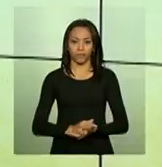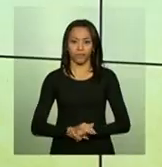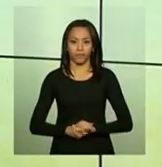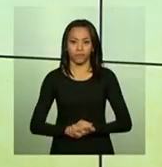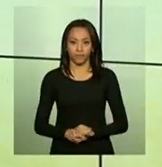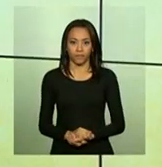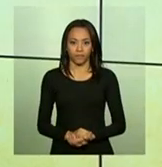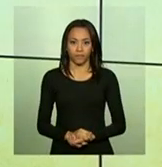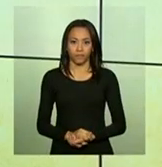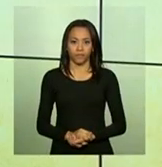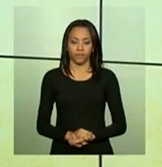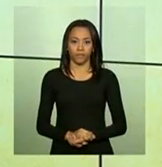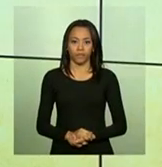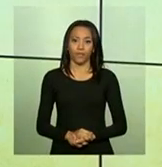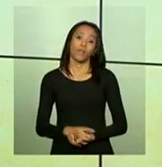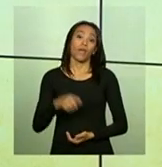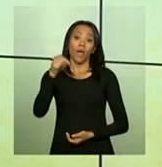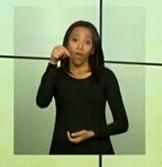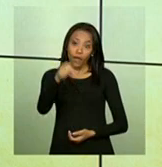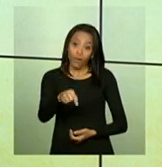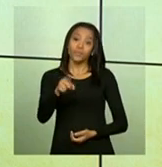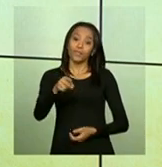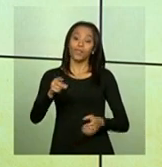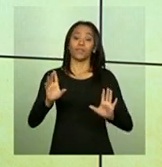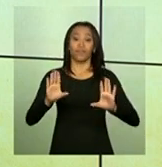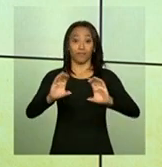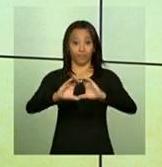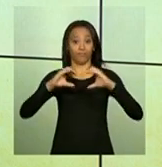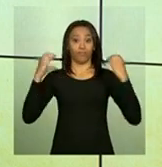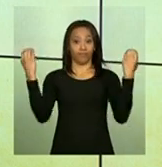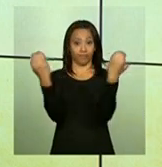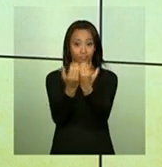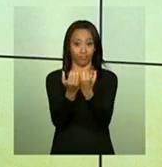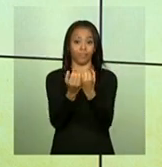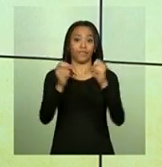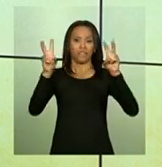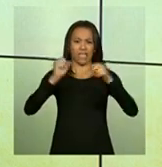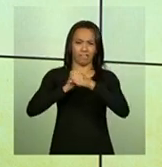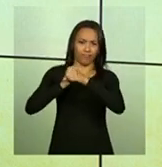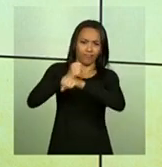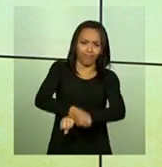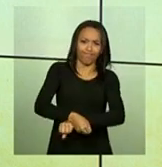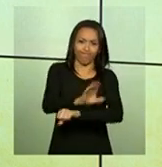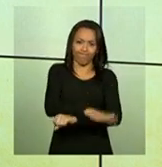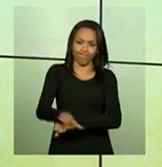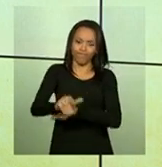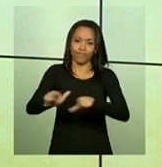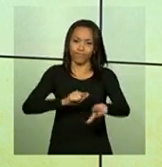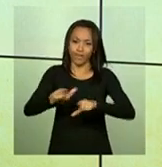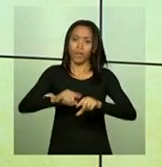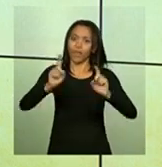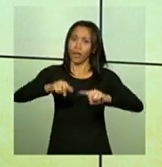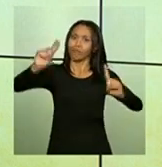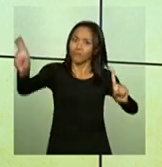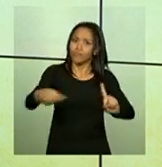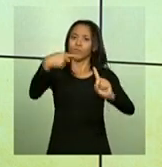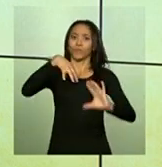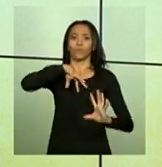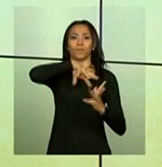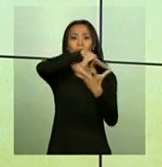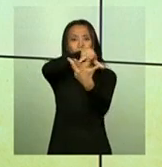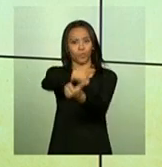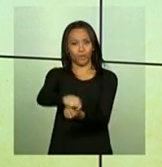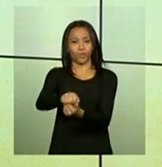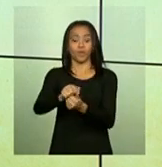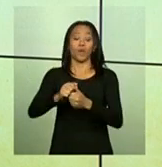terá... Essa foi a sessão plenária Erradicação Sustentável do Trabalho Infantil, um Desafio Global. O debate